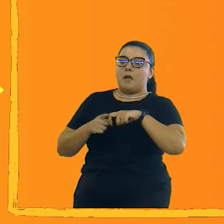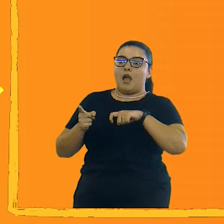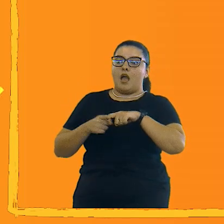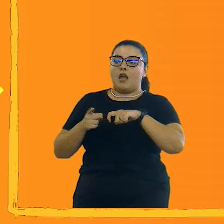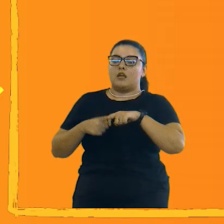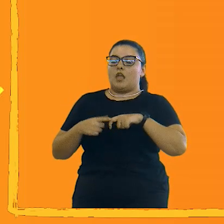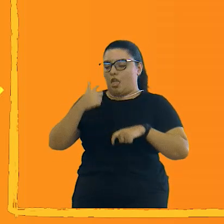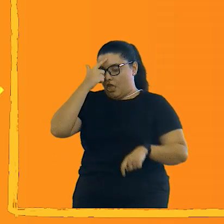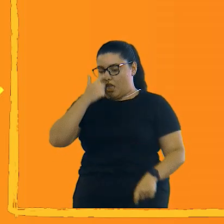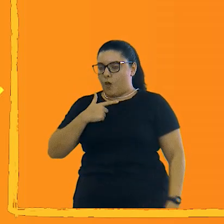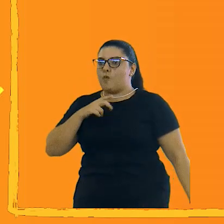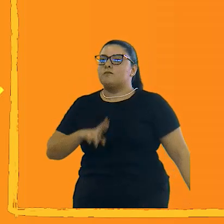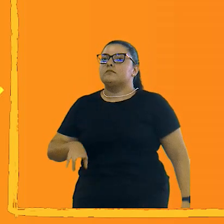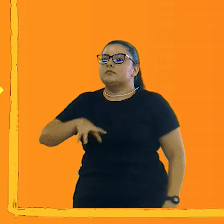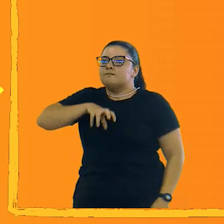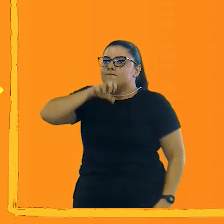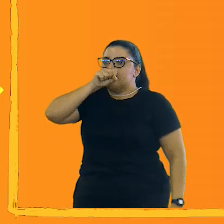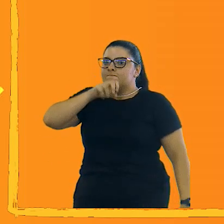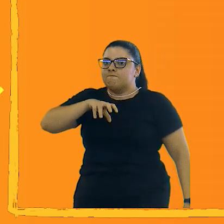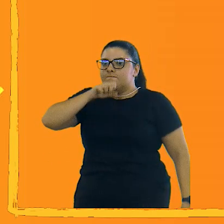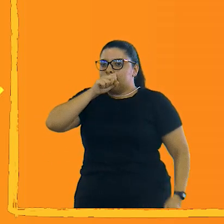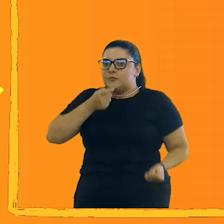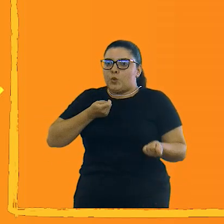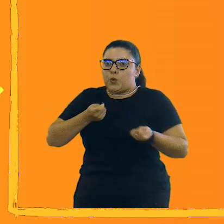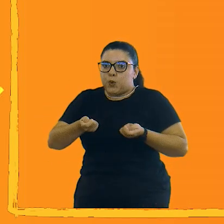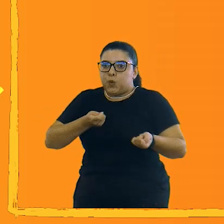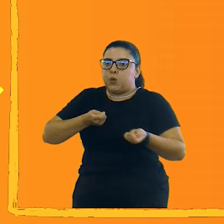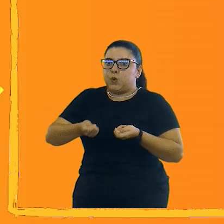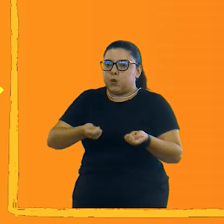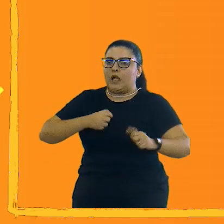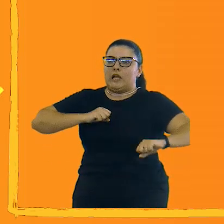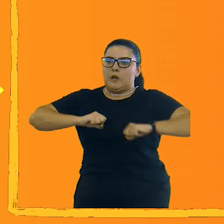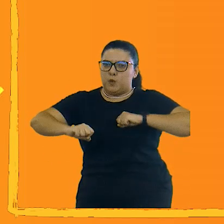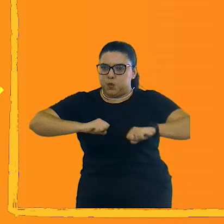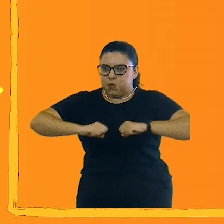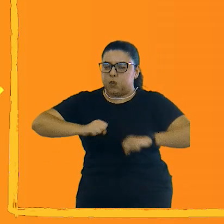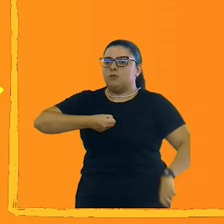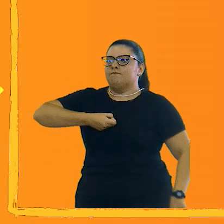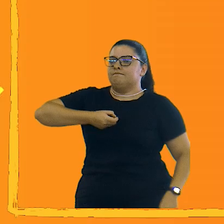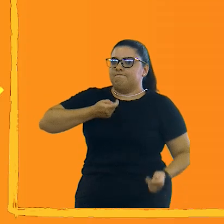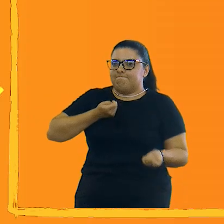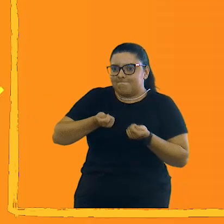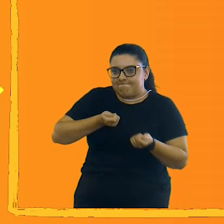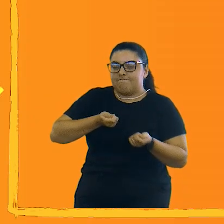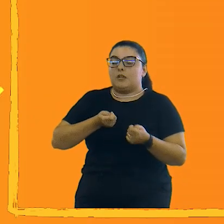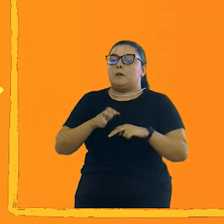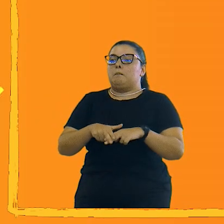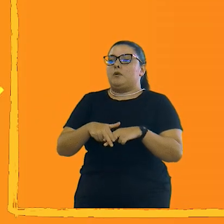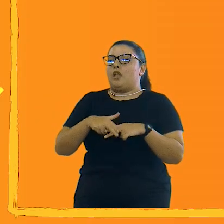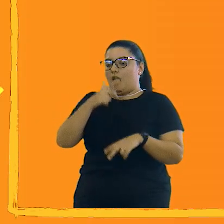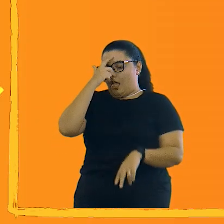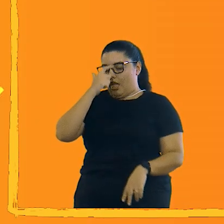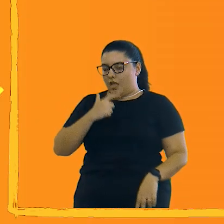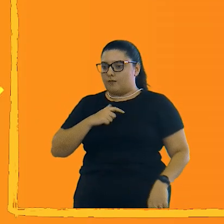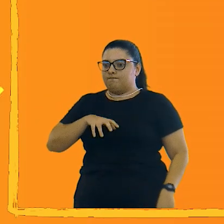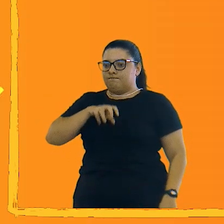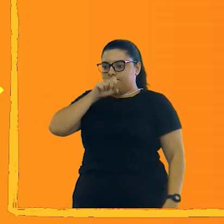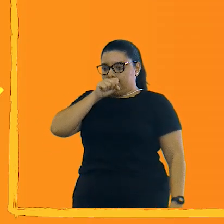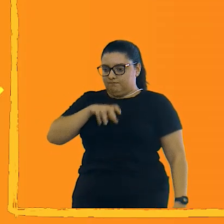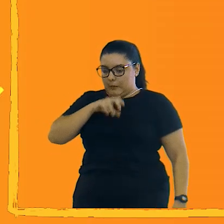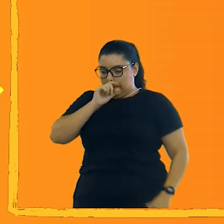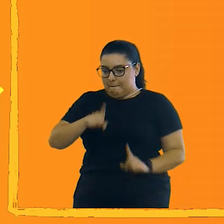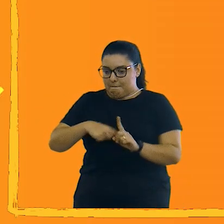seu consumo de oxigênio por minuto a velocidade constante com base nesse consumo e na massa do